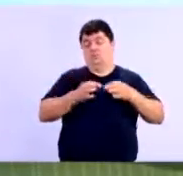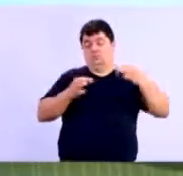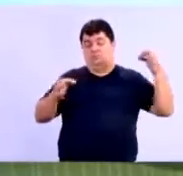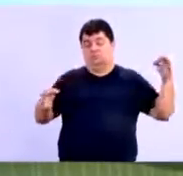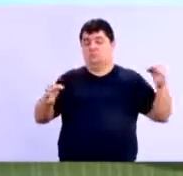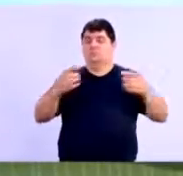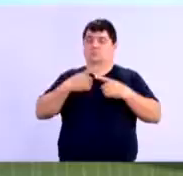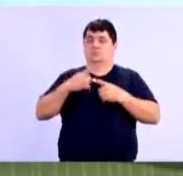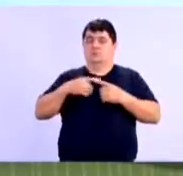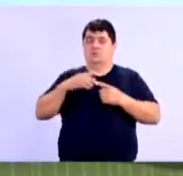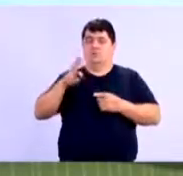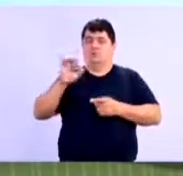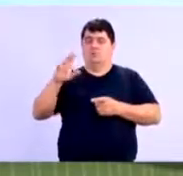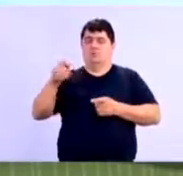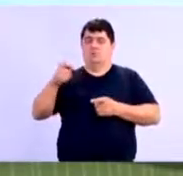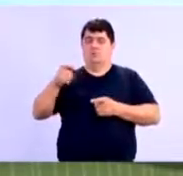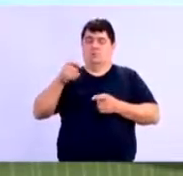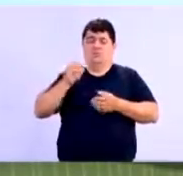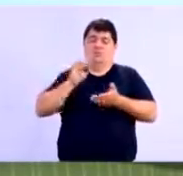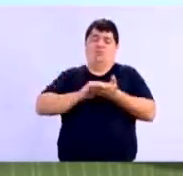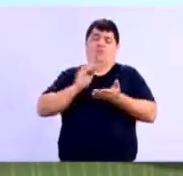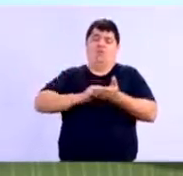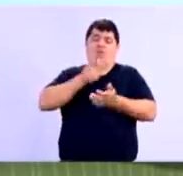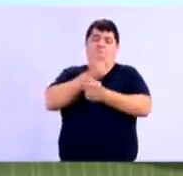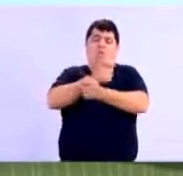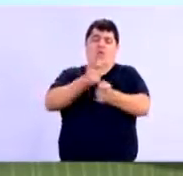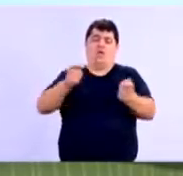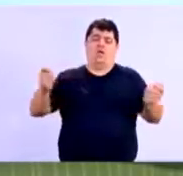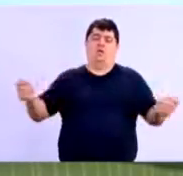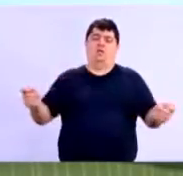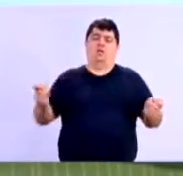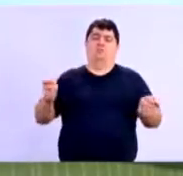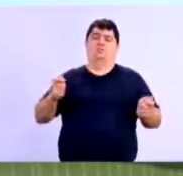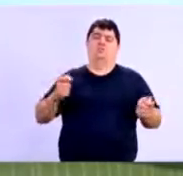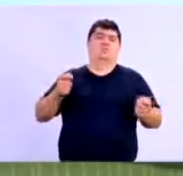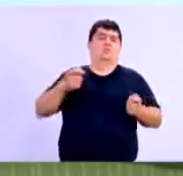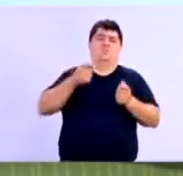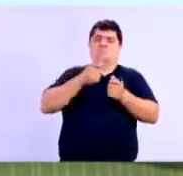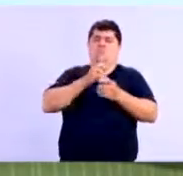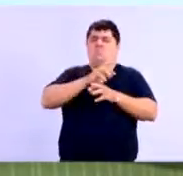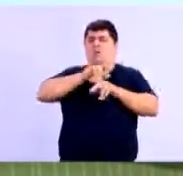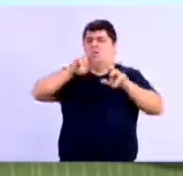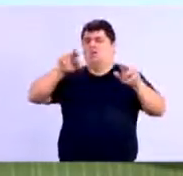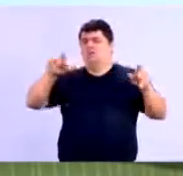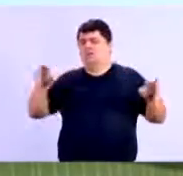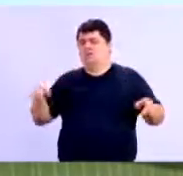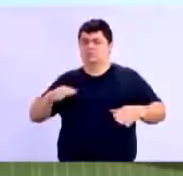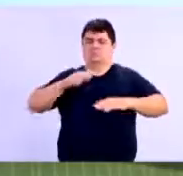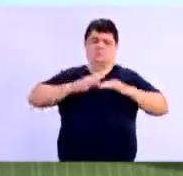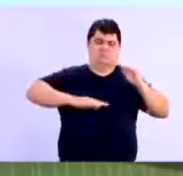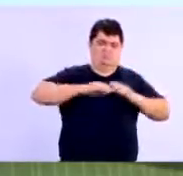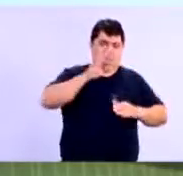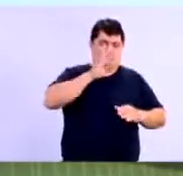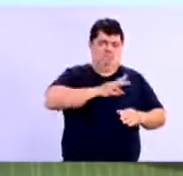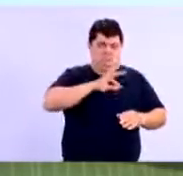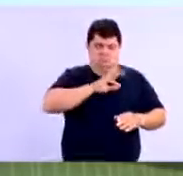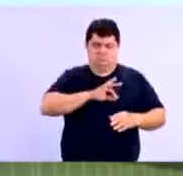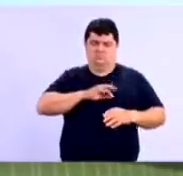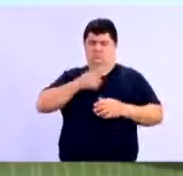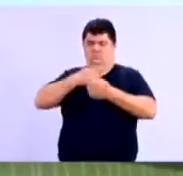Porque na margem bruta eu não joguei nenhuma despesa ainda. Eu não coloquei despesa de propaganda, eu não coloquei despesa de funcionário, não coloquei